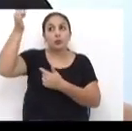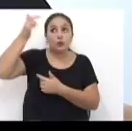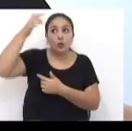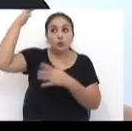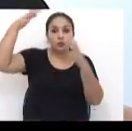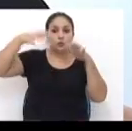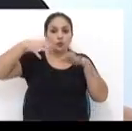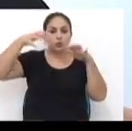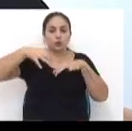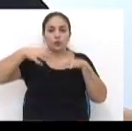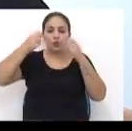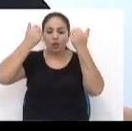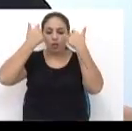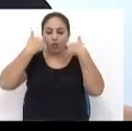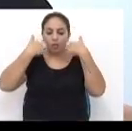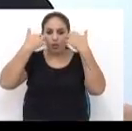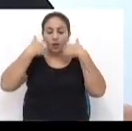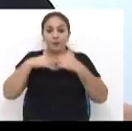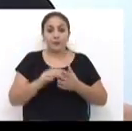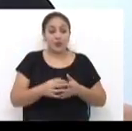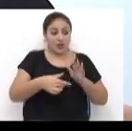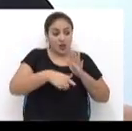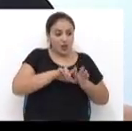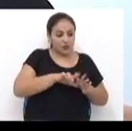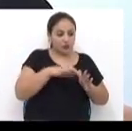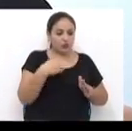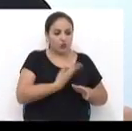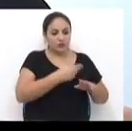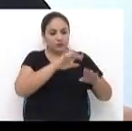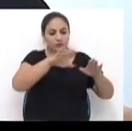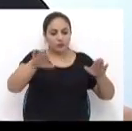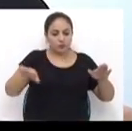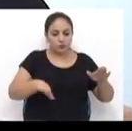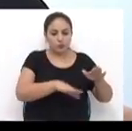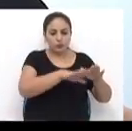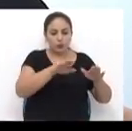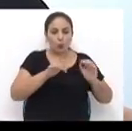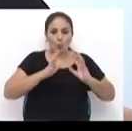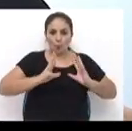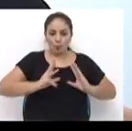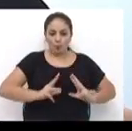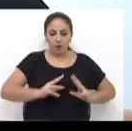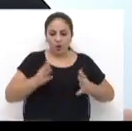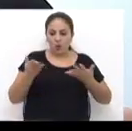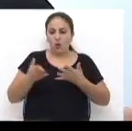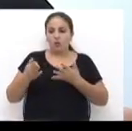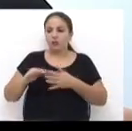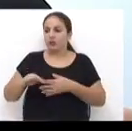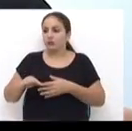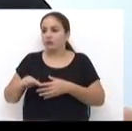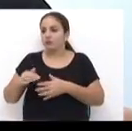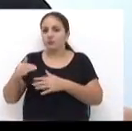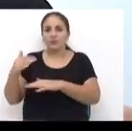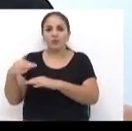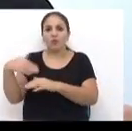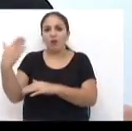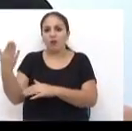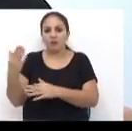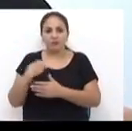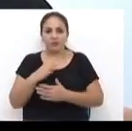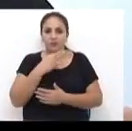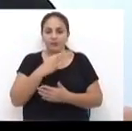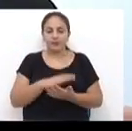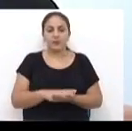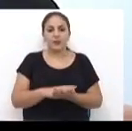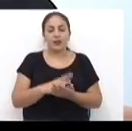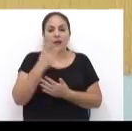trabalhando no sol, na chuva, aonde nós estávamos trabalhando na esteira, no limpo, hoje estamos trabalhando em cima do monte. Então, essas são as